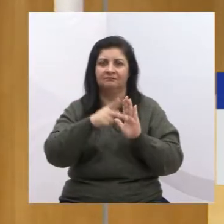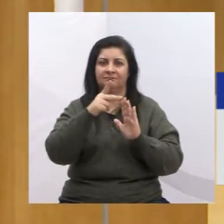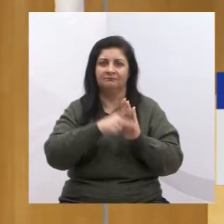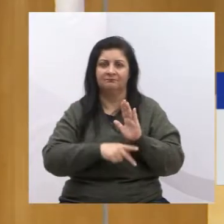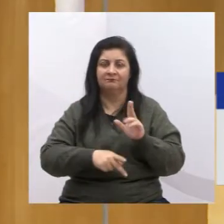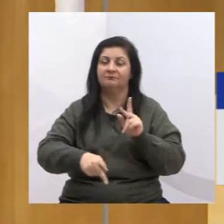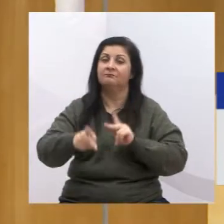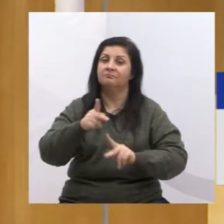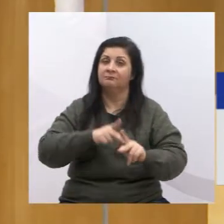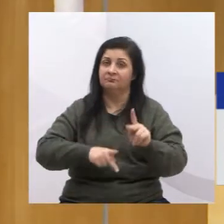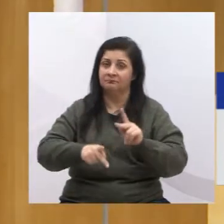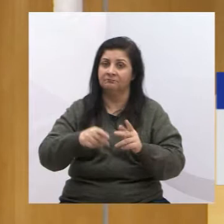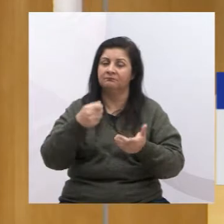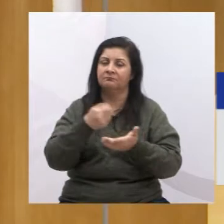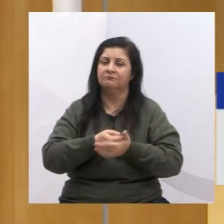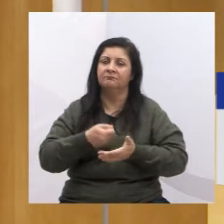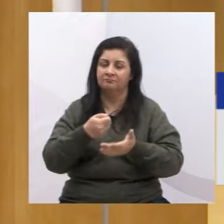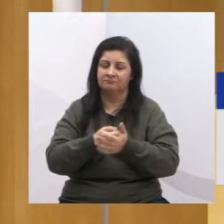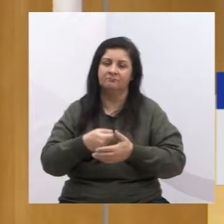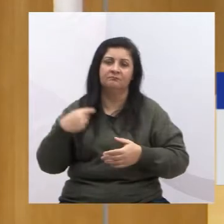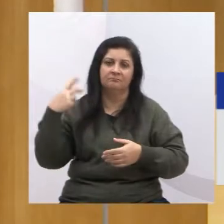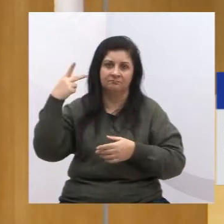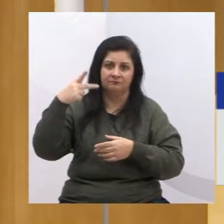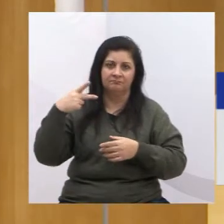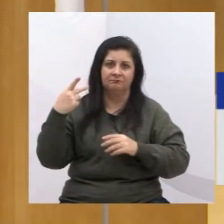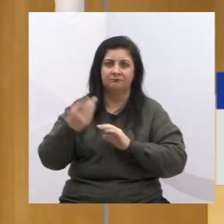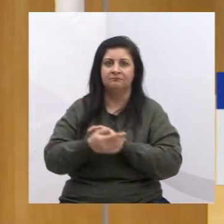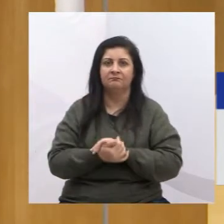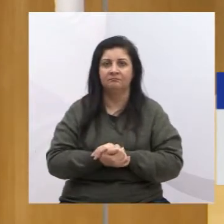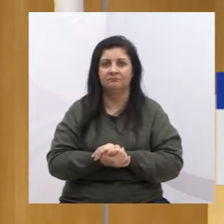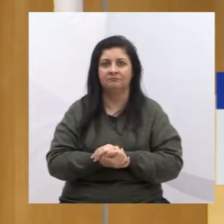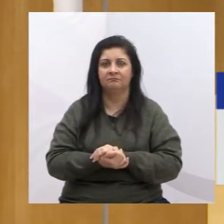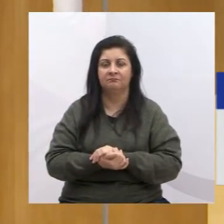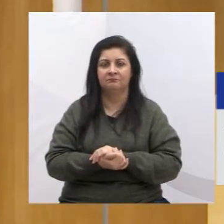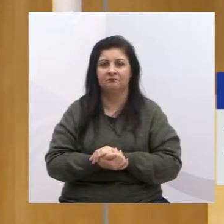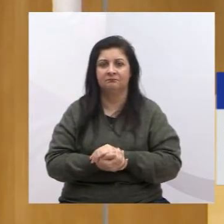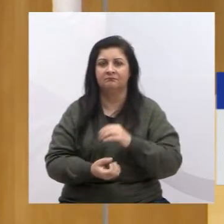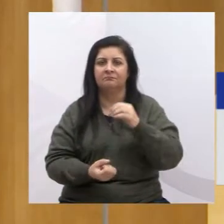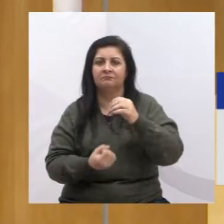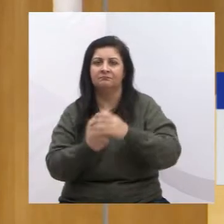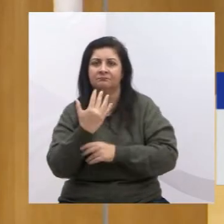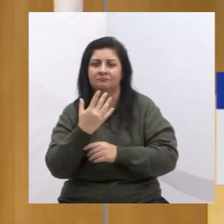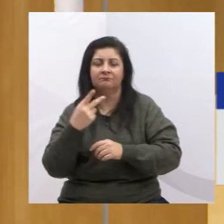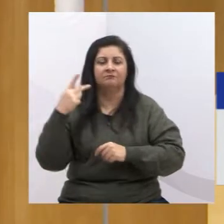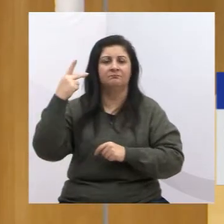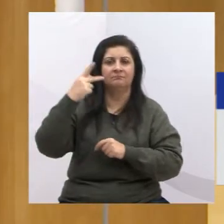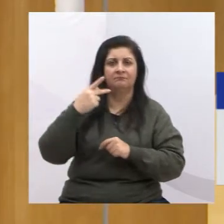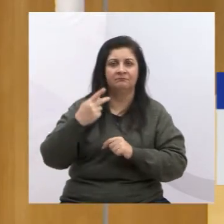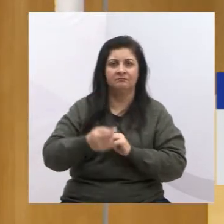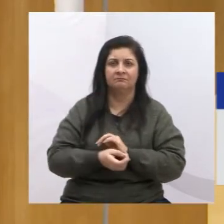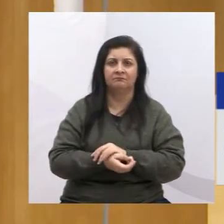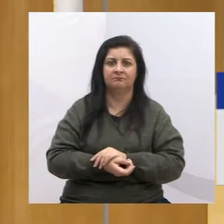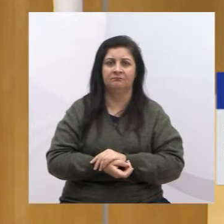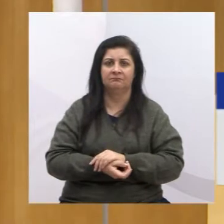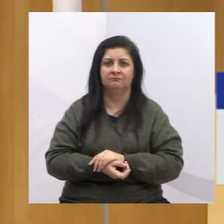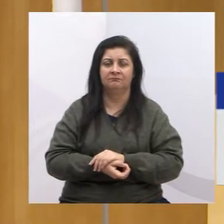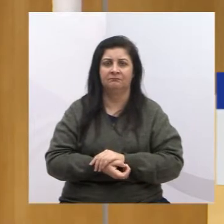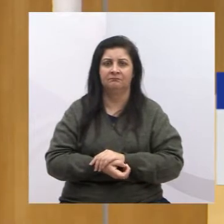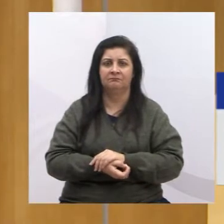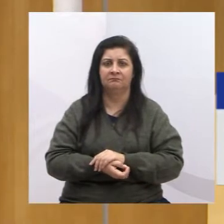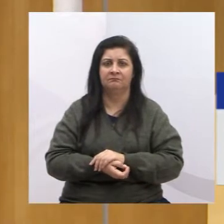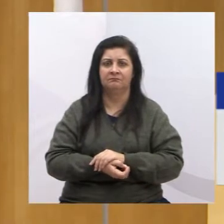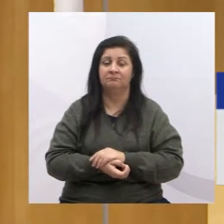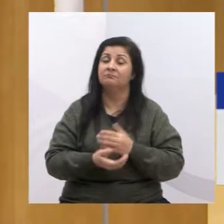população cobra de nós, vereadores, né? Criam projetos. E é isso que os